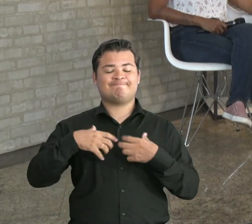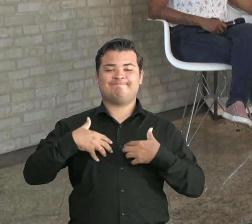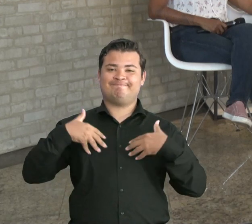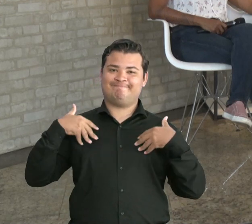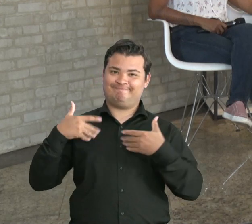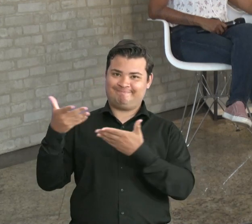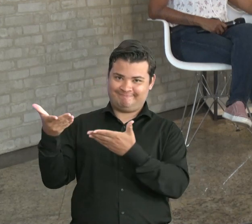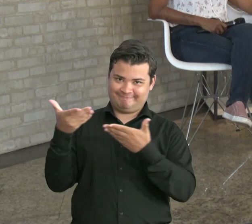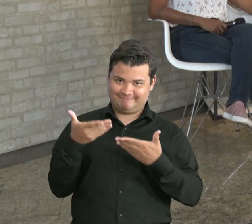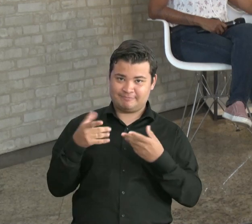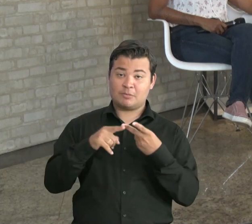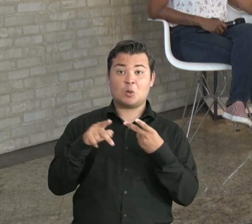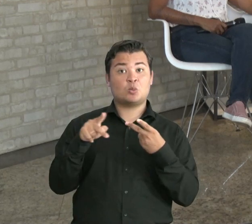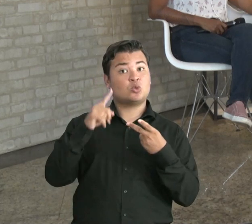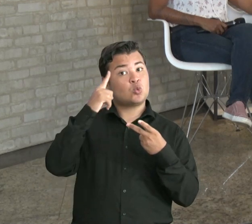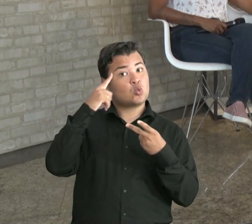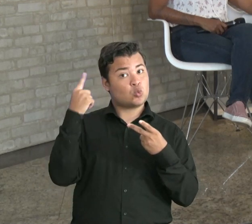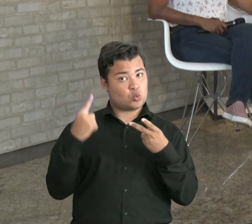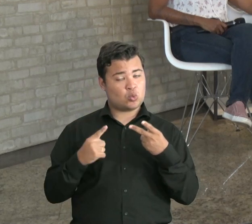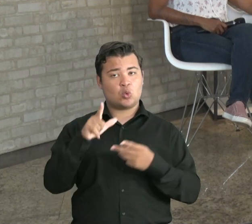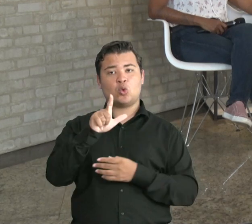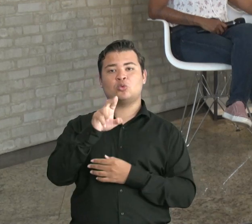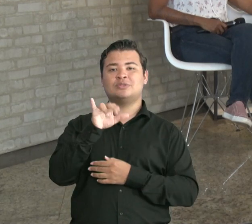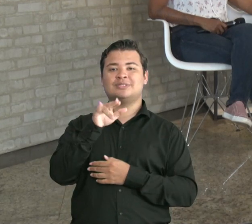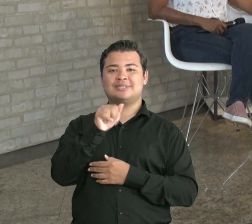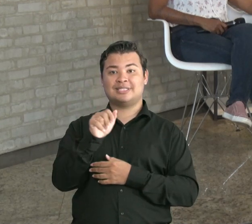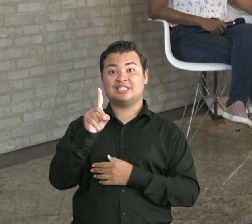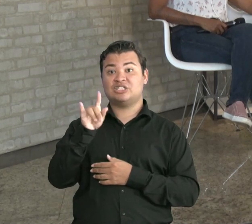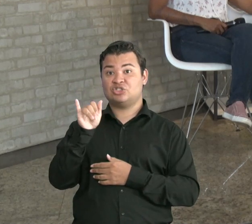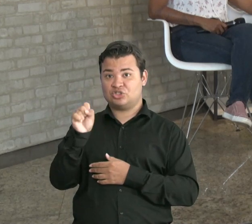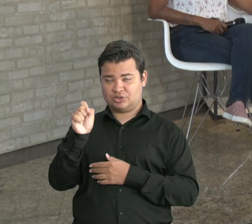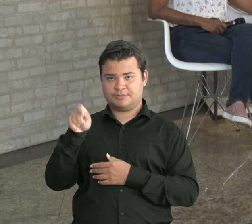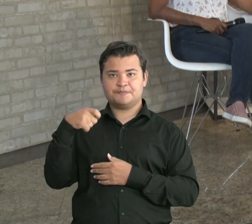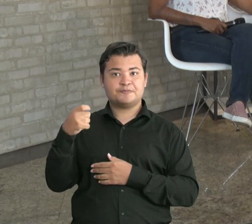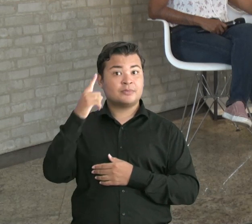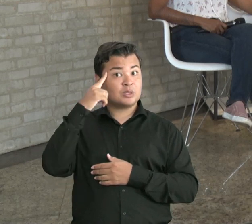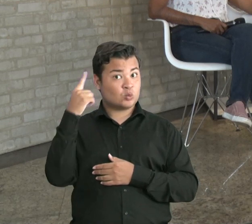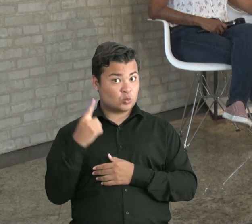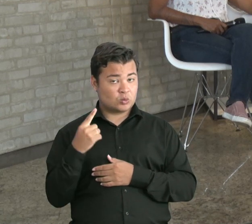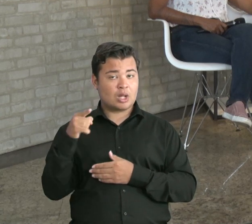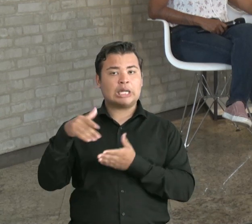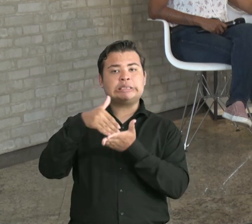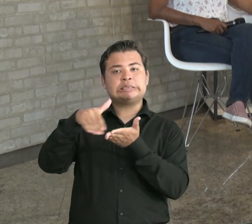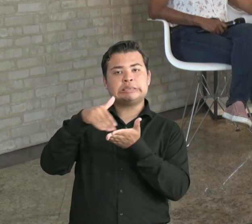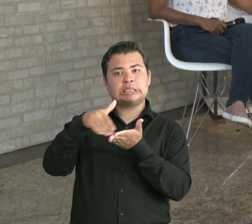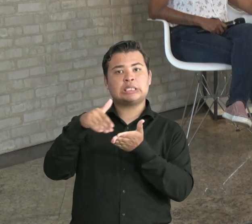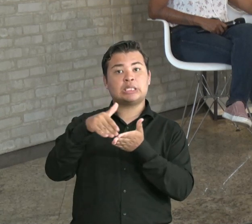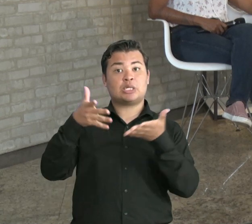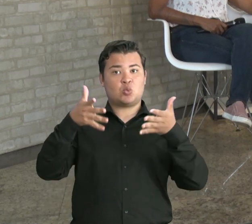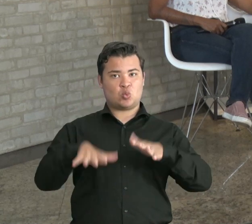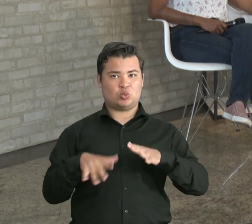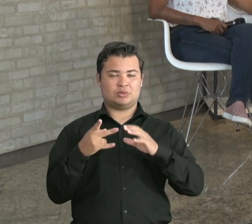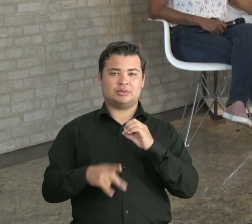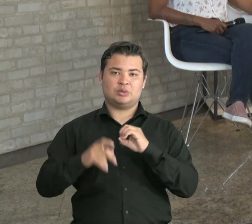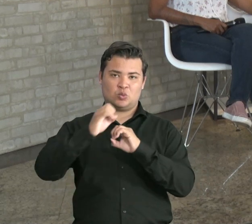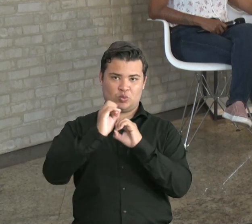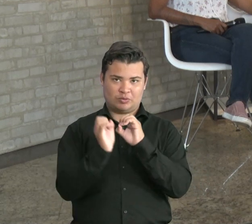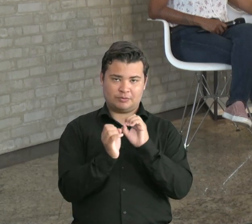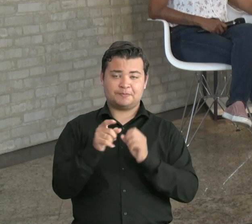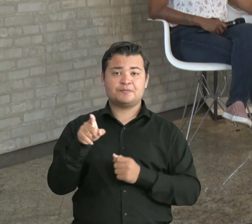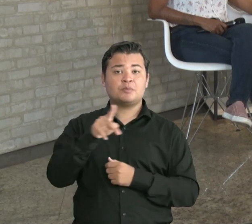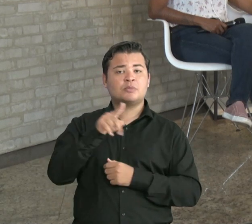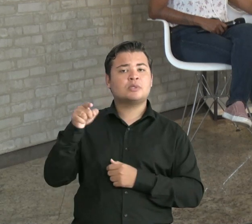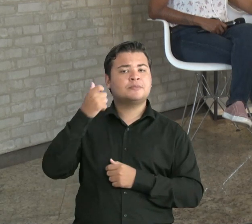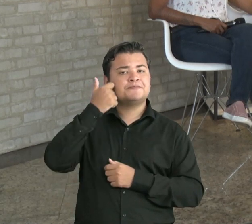a professora Luciana Dias, que é secretária de Inclusão da Universidade Federal de Goiás. A professora